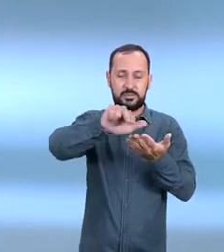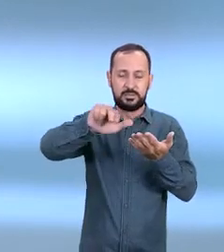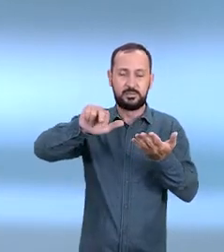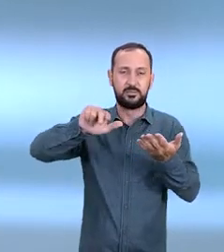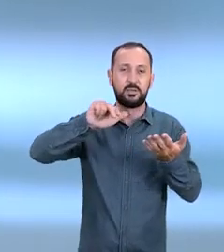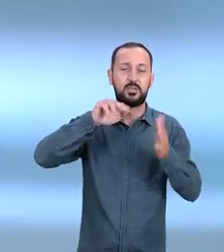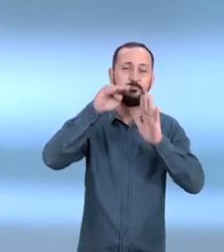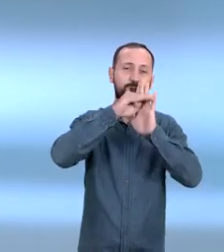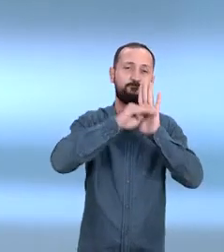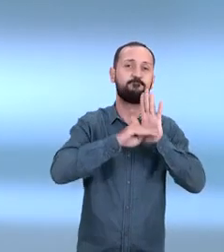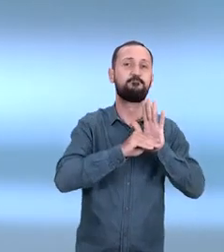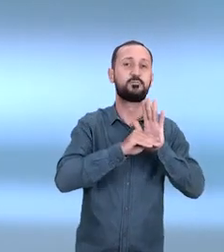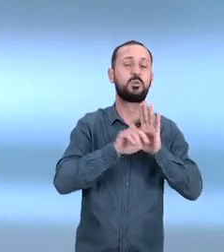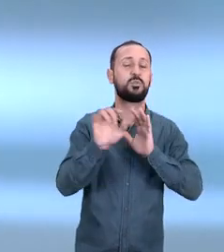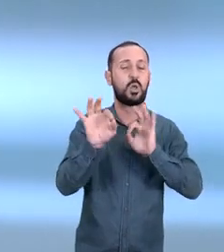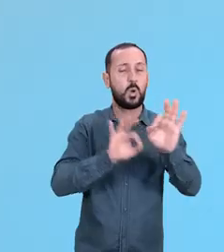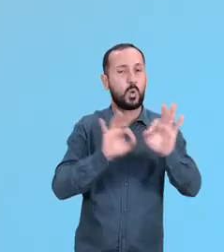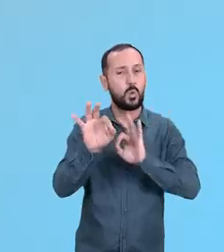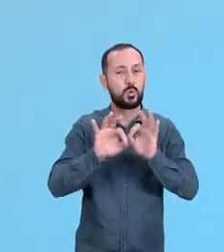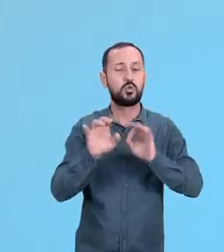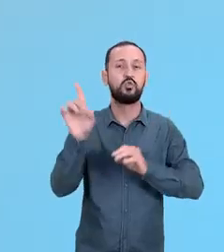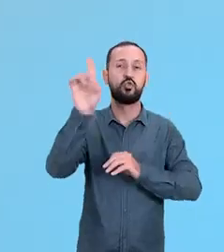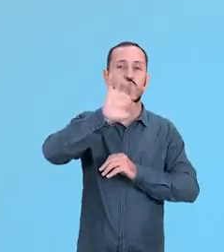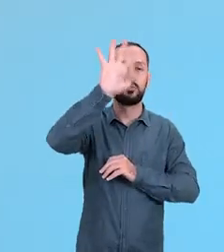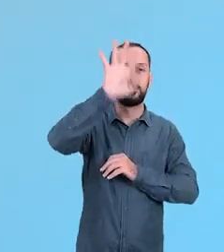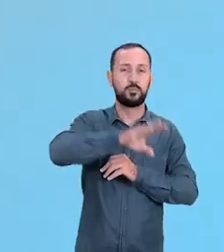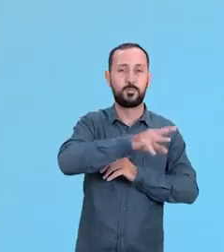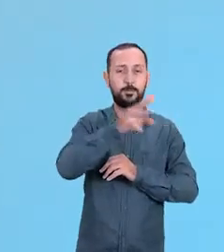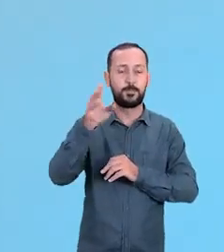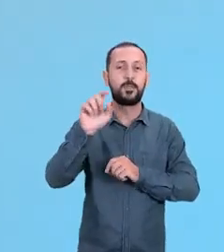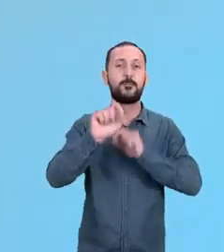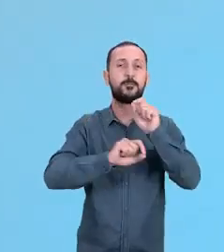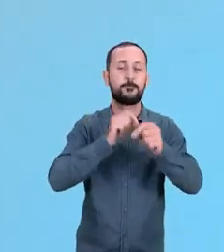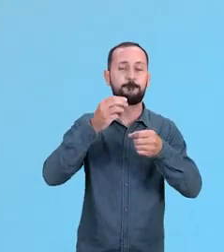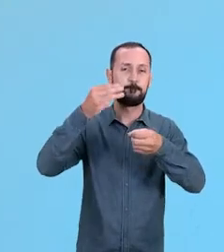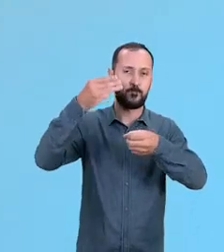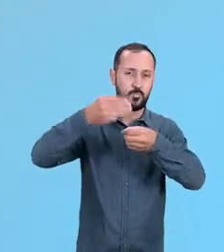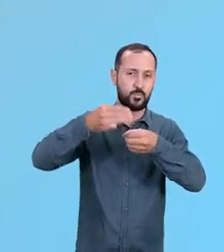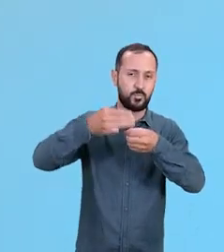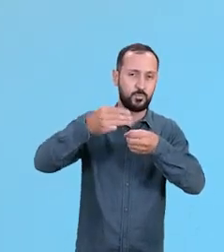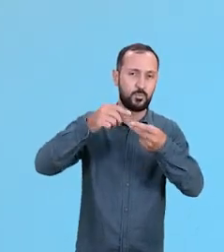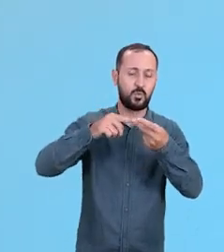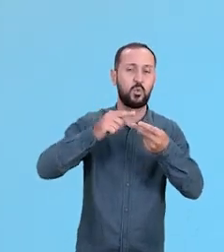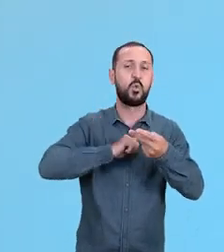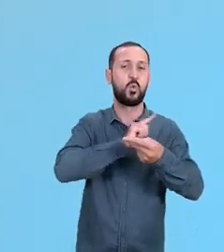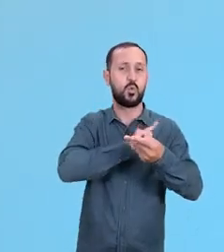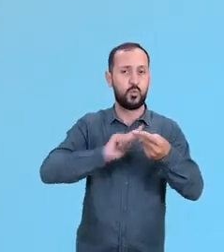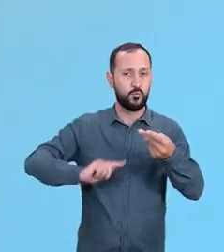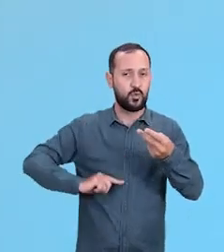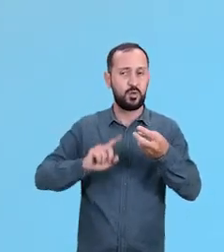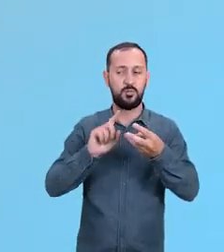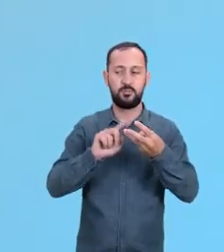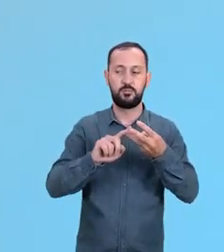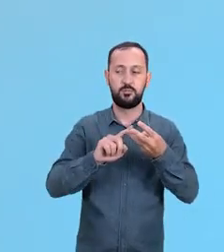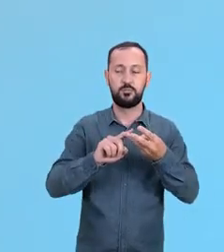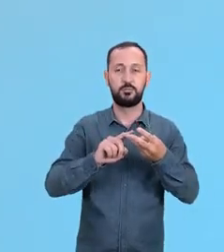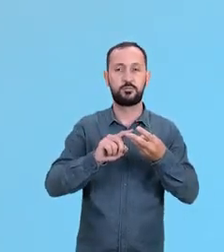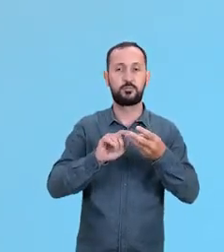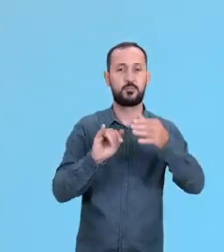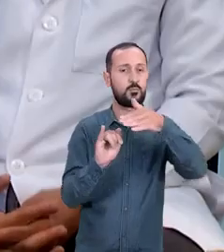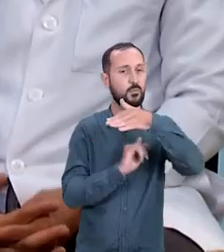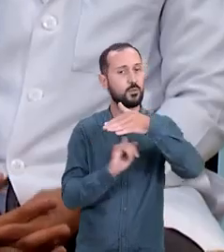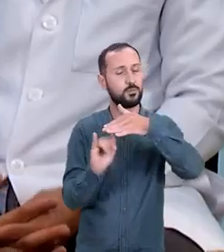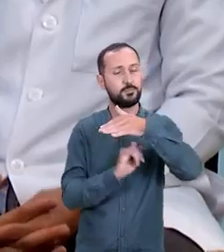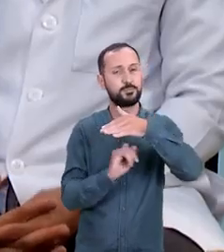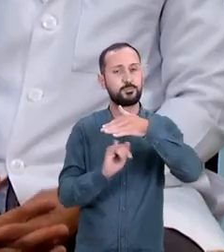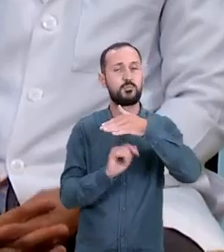Então nós estamos construindo um calendário onde os municípios, o governo do estado,